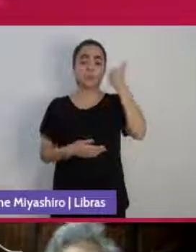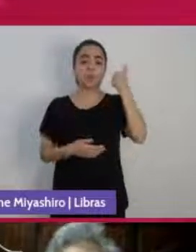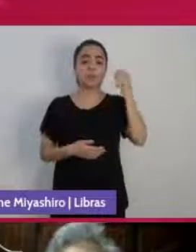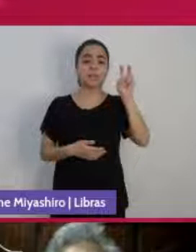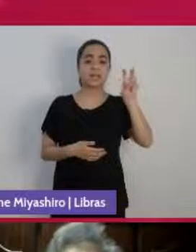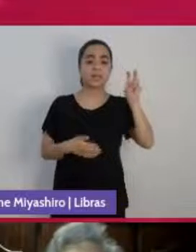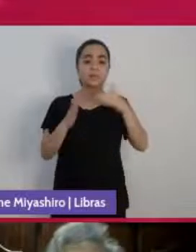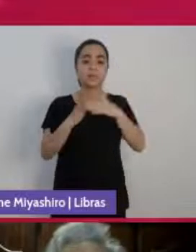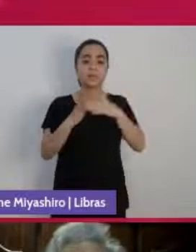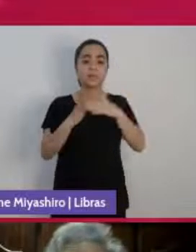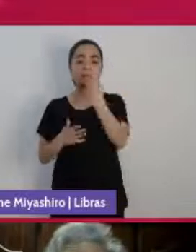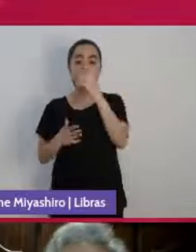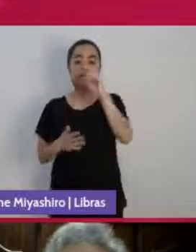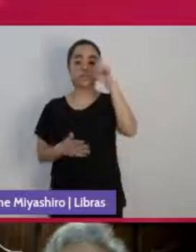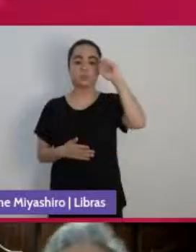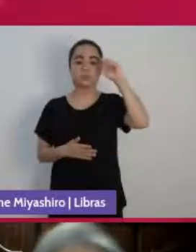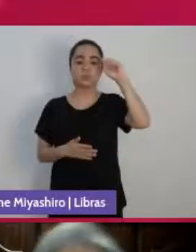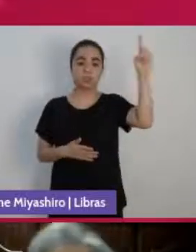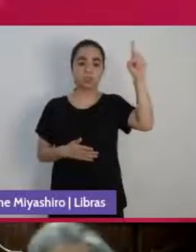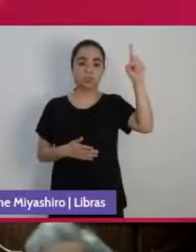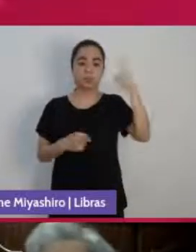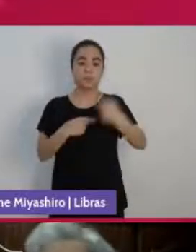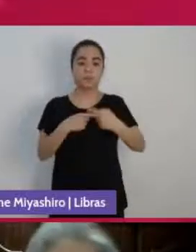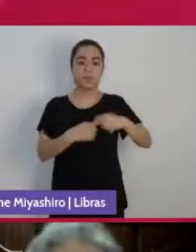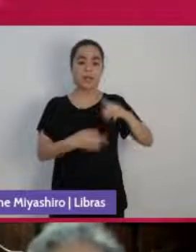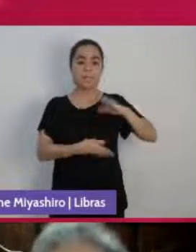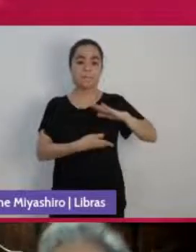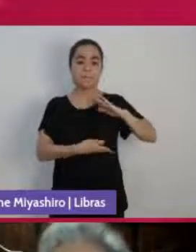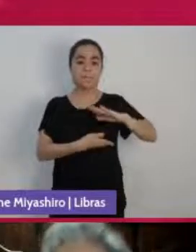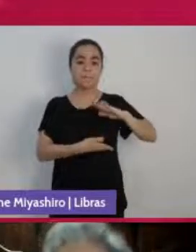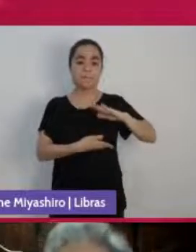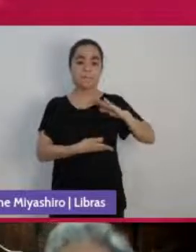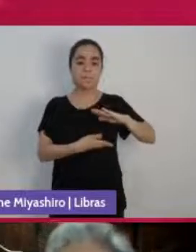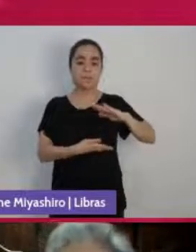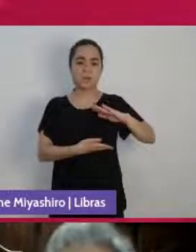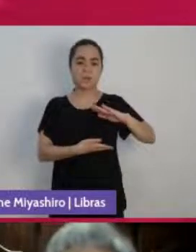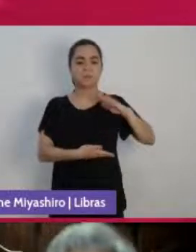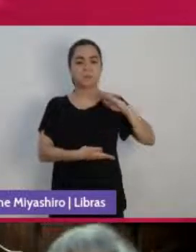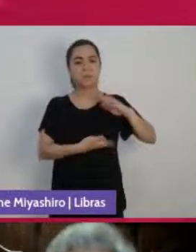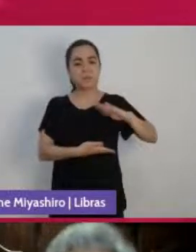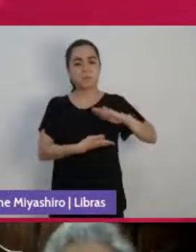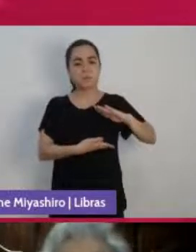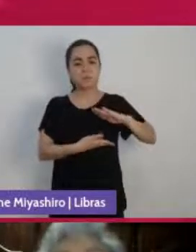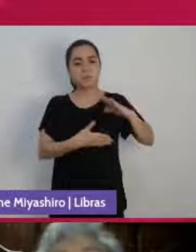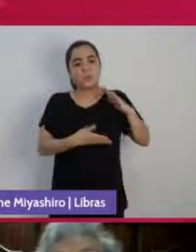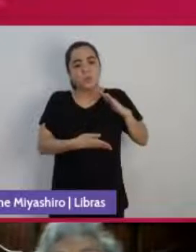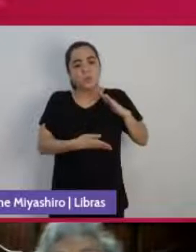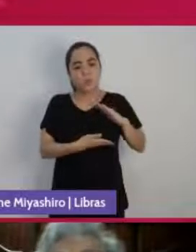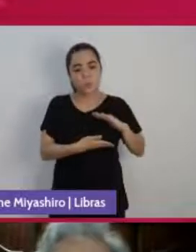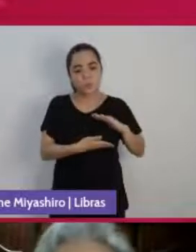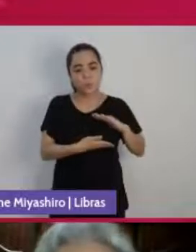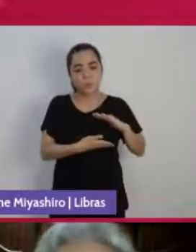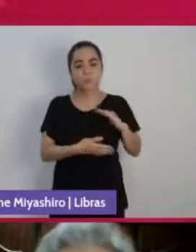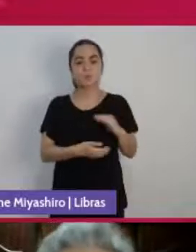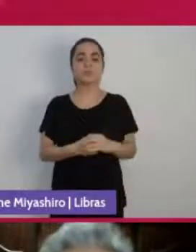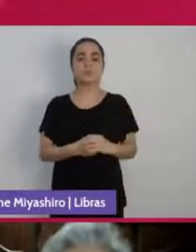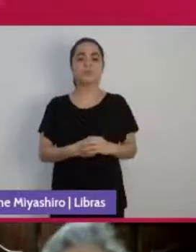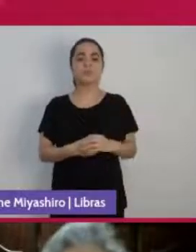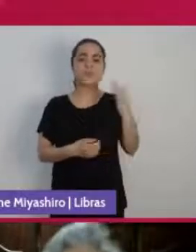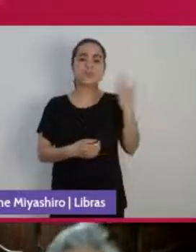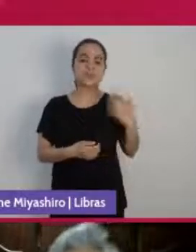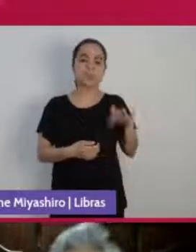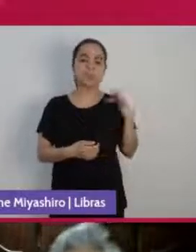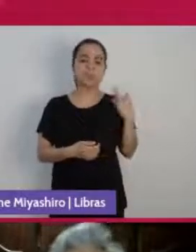dia, porque a mama está mais... Eu uso esse termo mesmo, viu, gente? Ela está mais murchinha e ela está menos